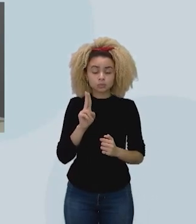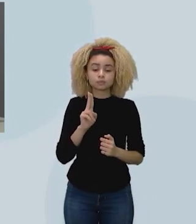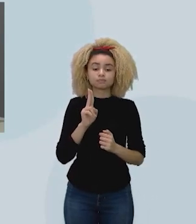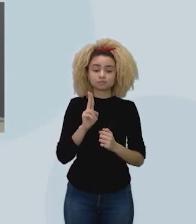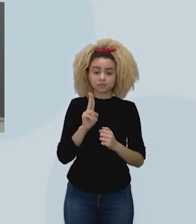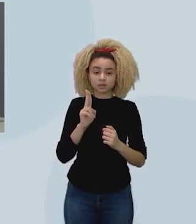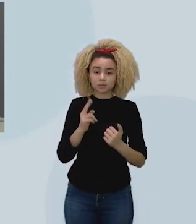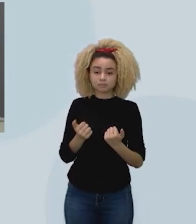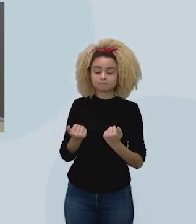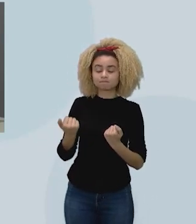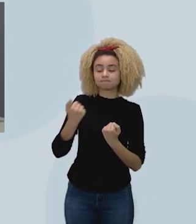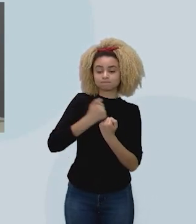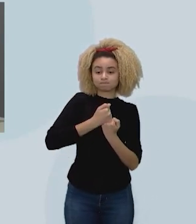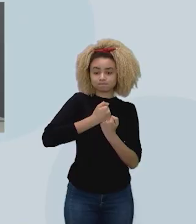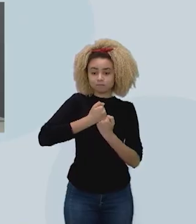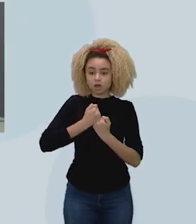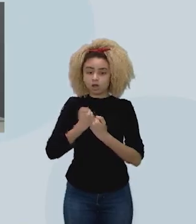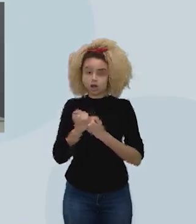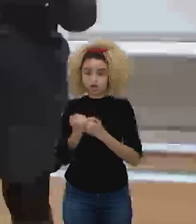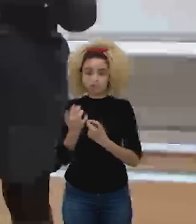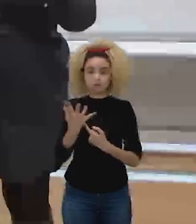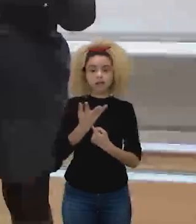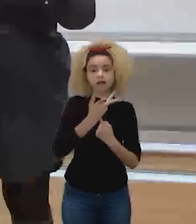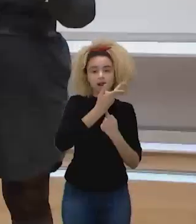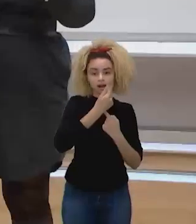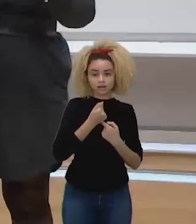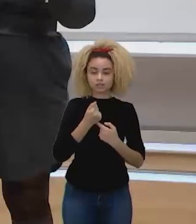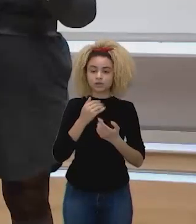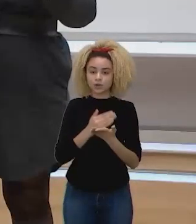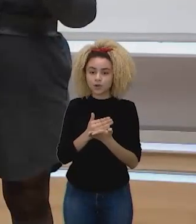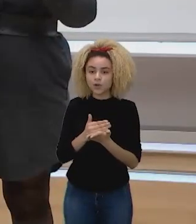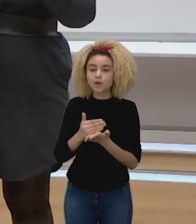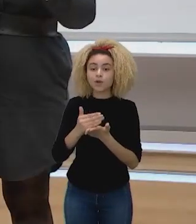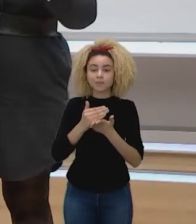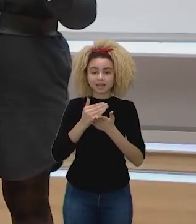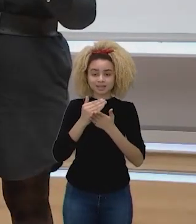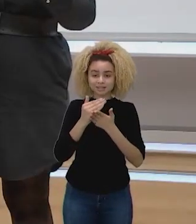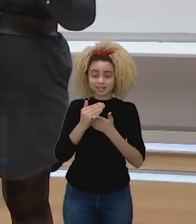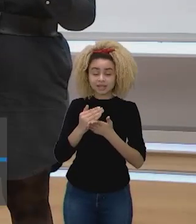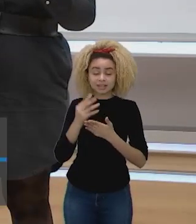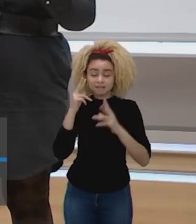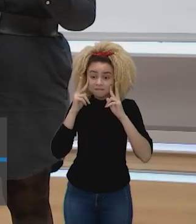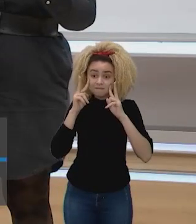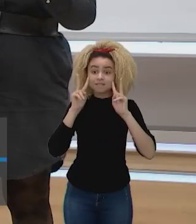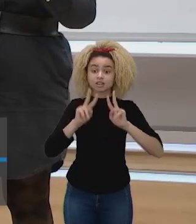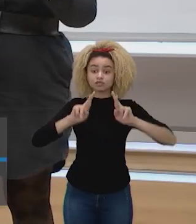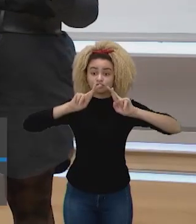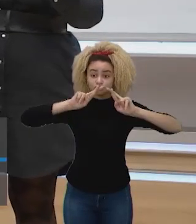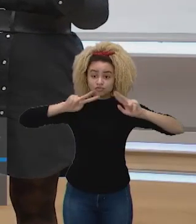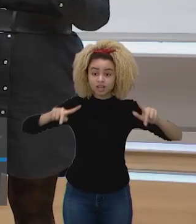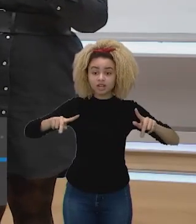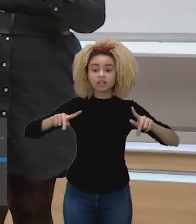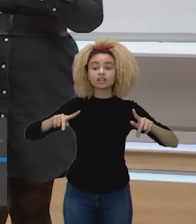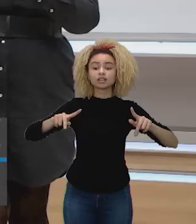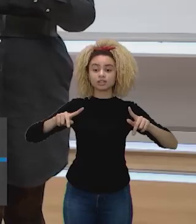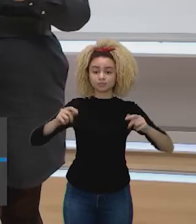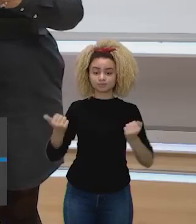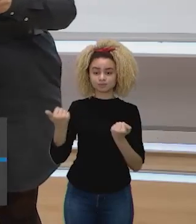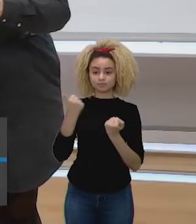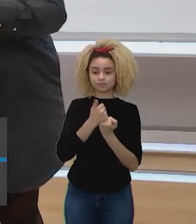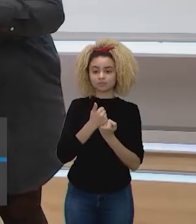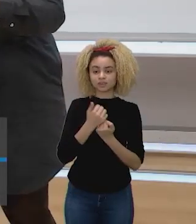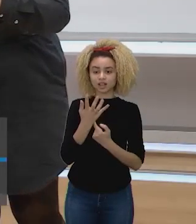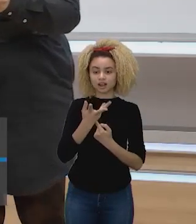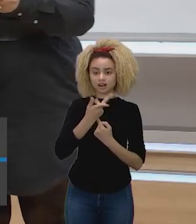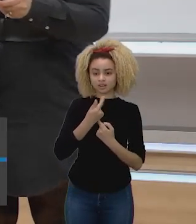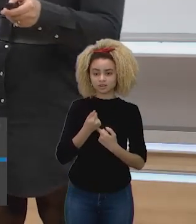para a arte, certo? Começa a partir daí, então, essa visão diferenciada em relação ao suporte artístico,